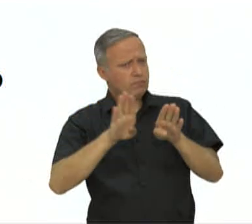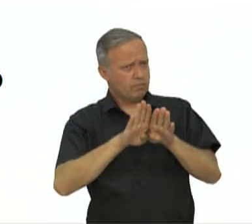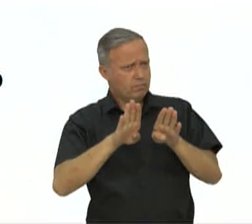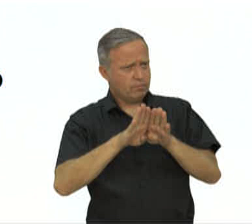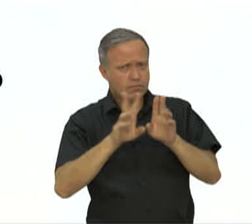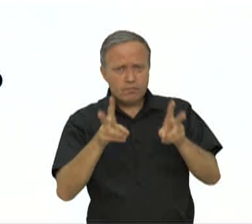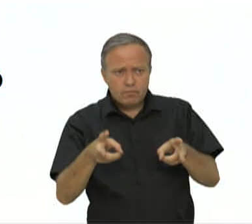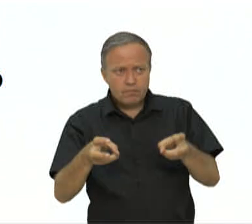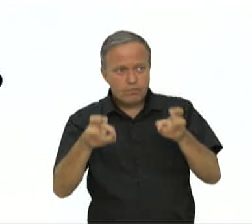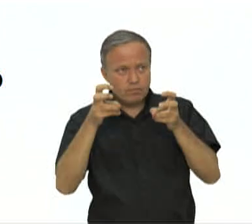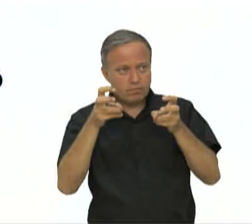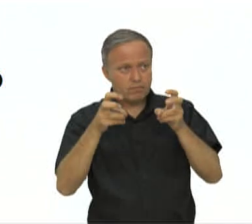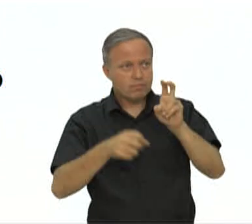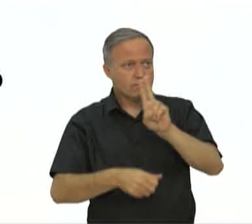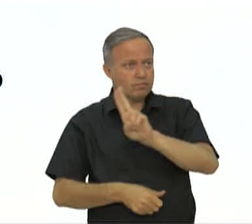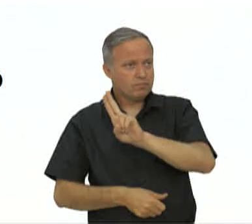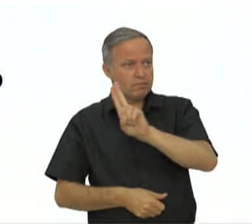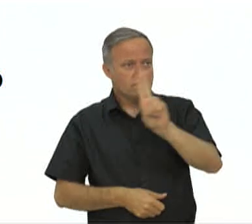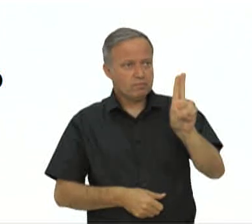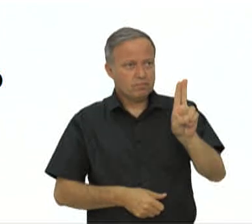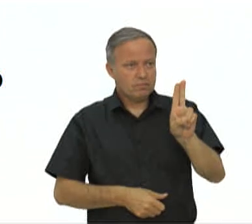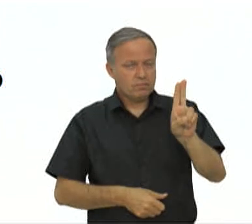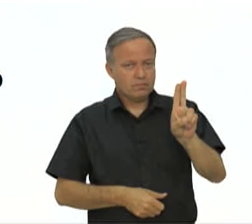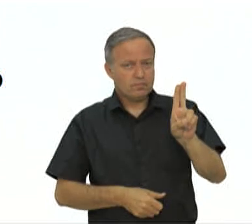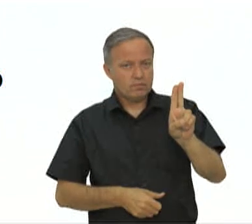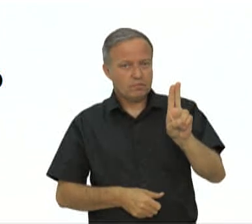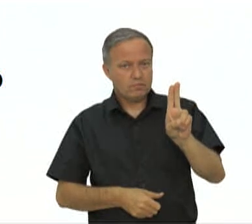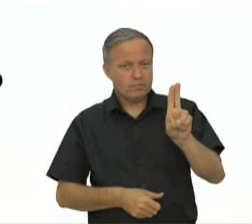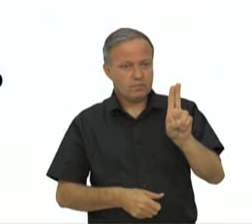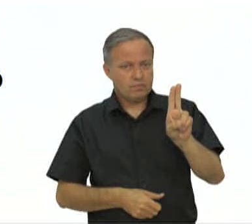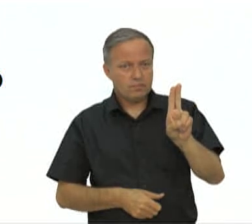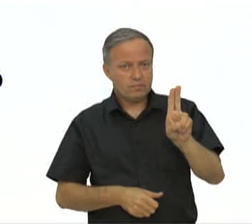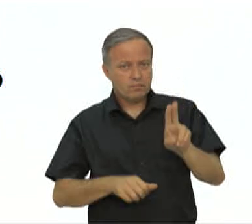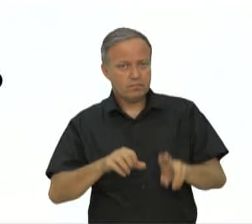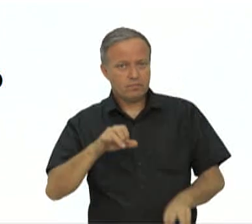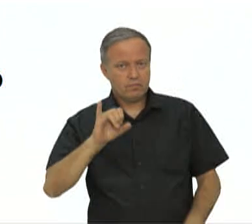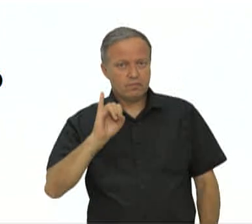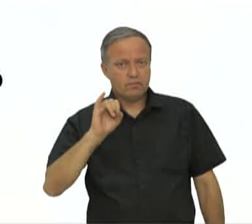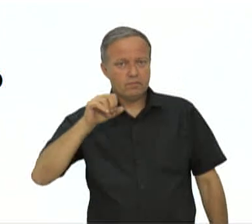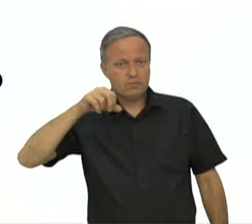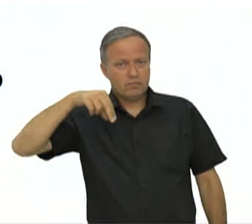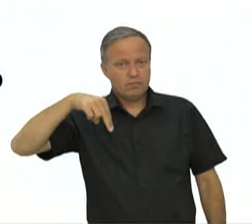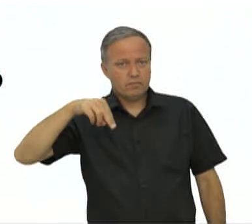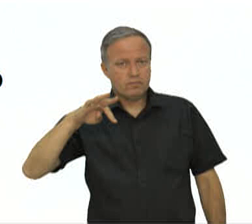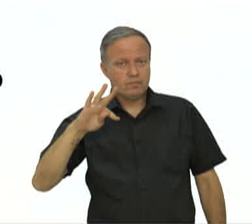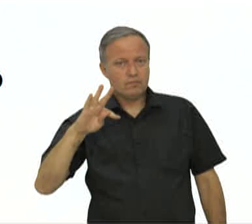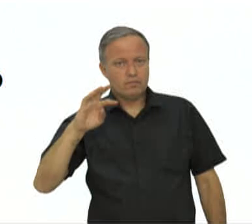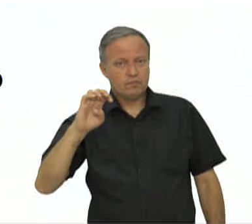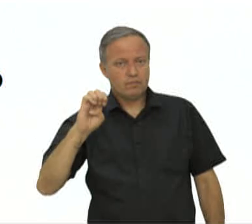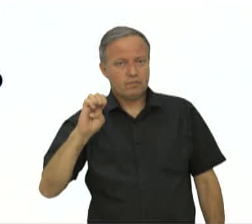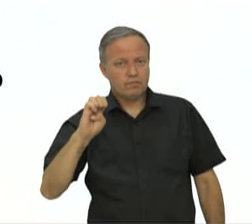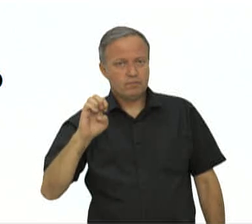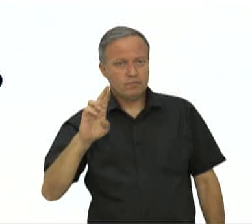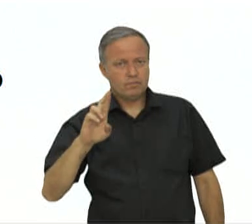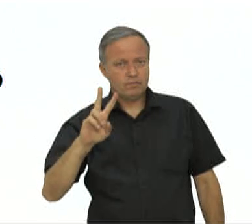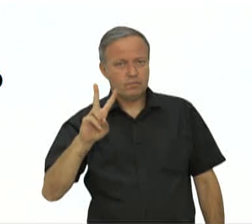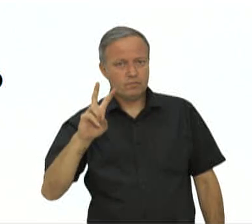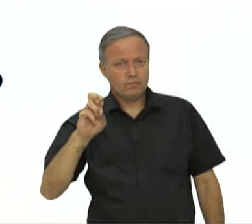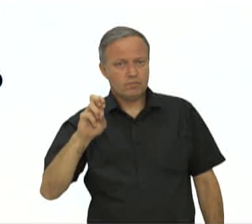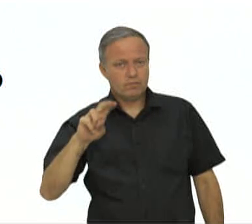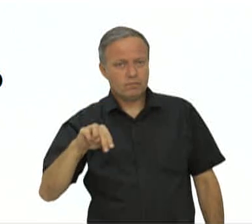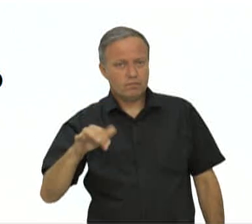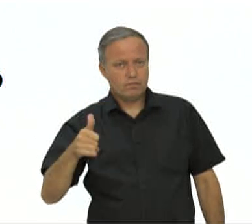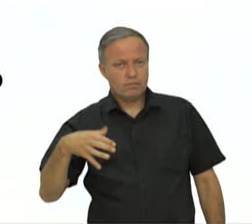certo? Que se chama intervenção urbana. O que é uma intervenção urbana? Observem, pessoal, as imagens que estão